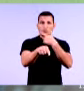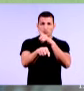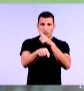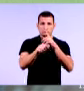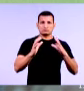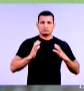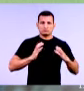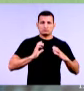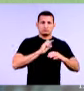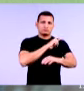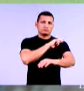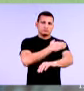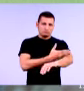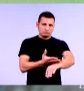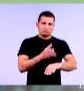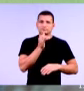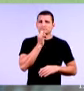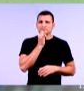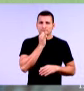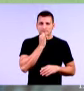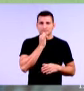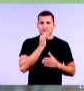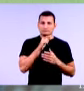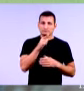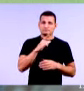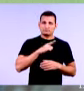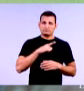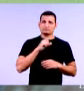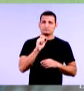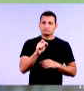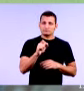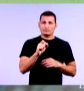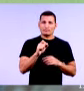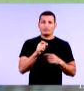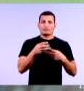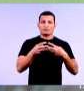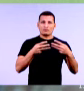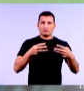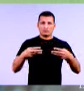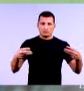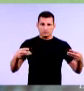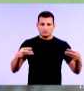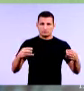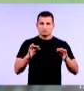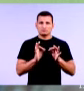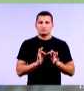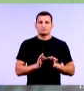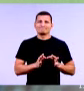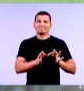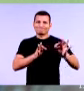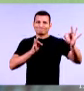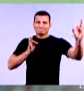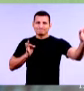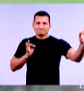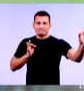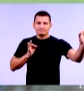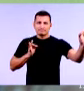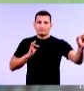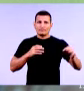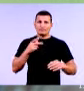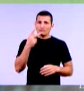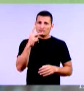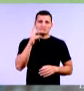de Rio Branco, por exemplo. Então, você teria o quê? Uma rede de longa distância, que seria que vai levar os teus dados de Porto